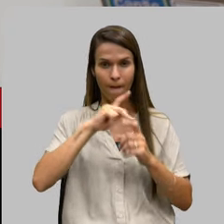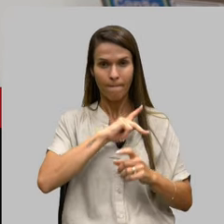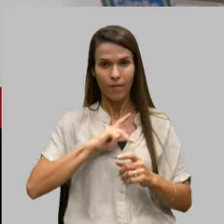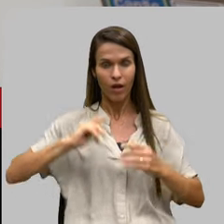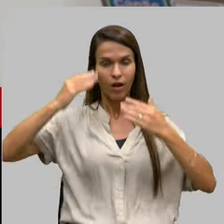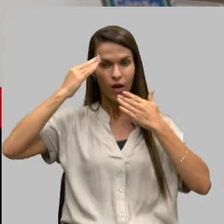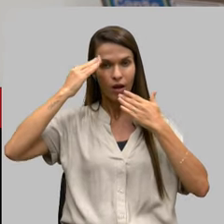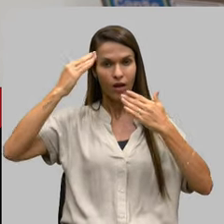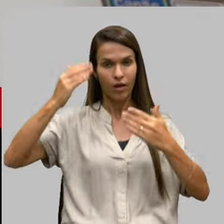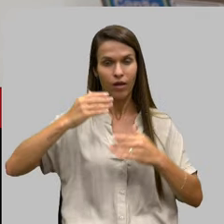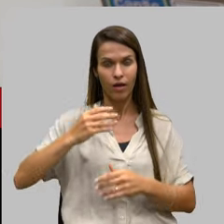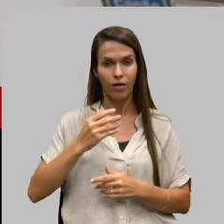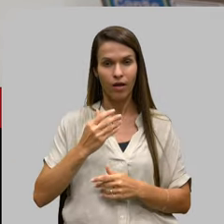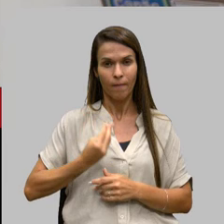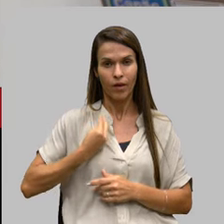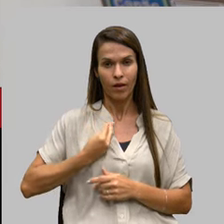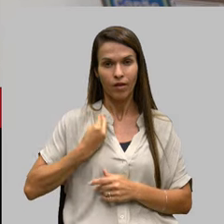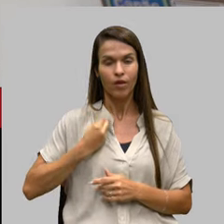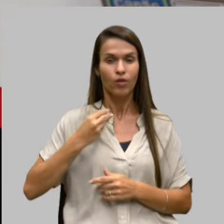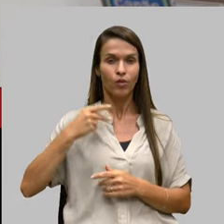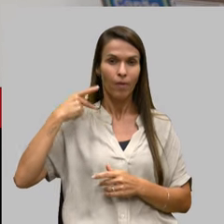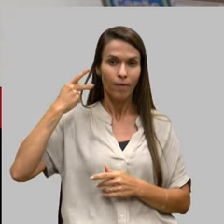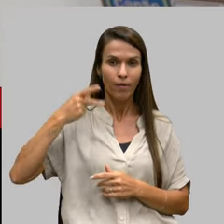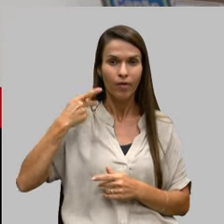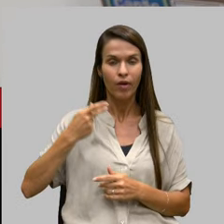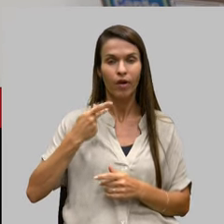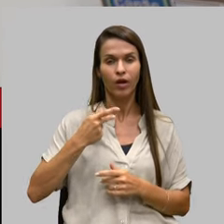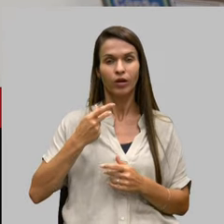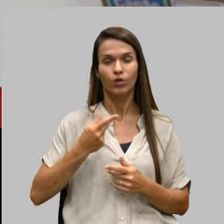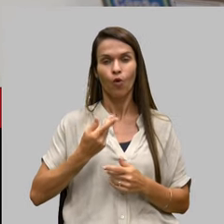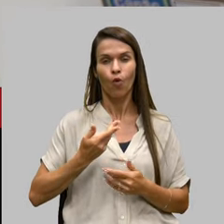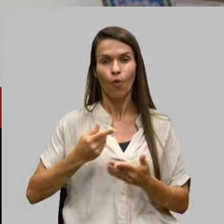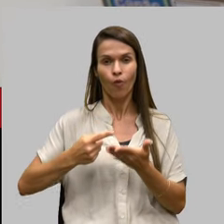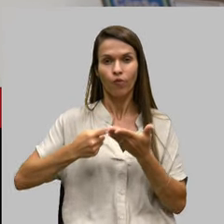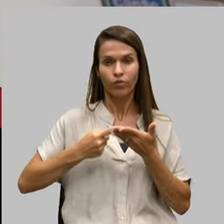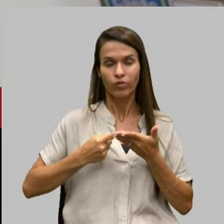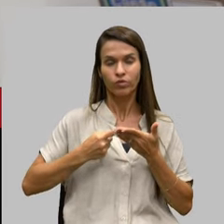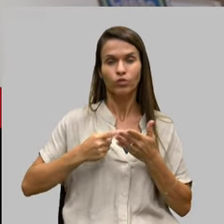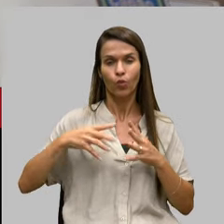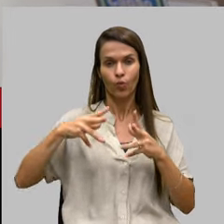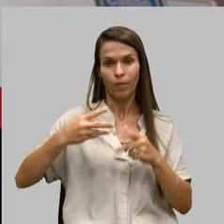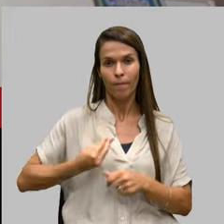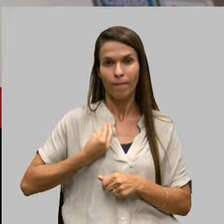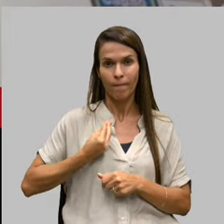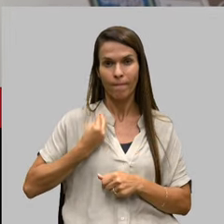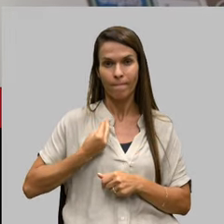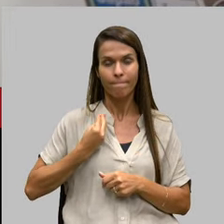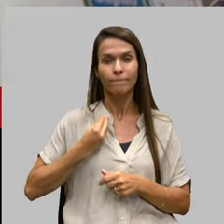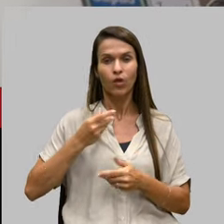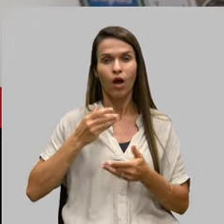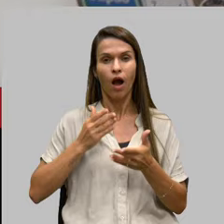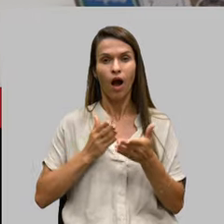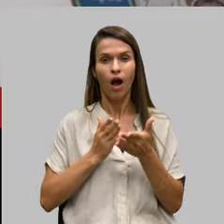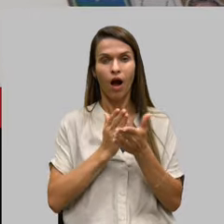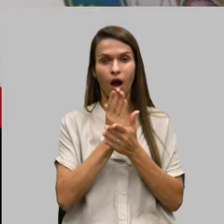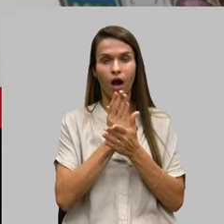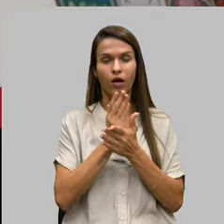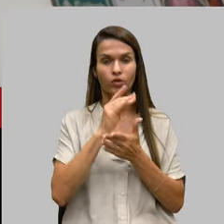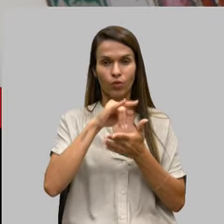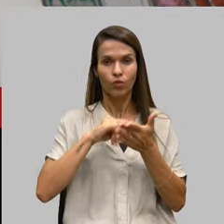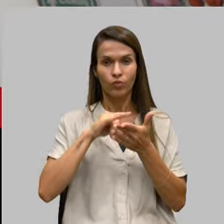presença dos parlamentares dos convidados e demais participantes determina a lavratura da ata e encerra